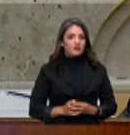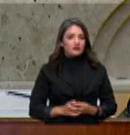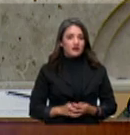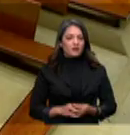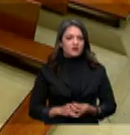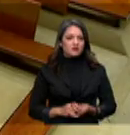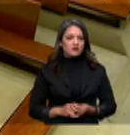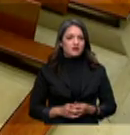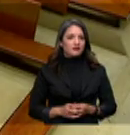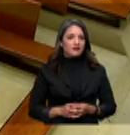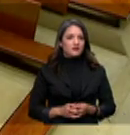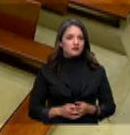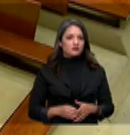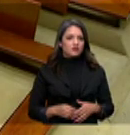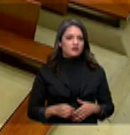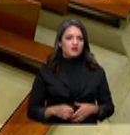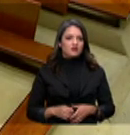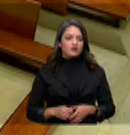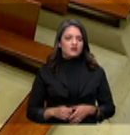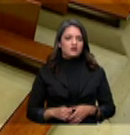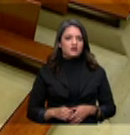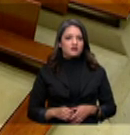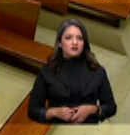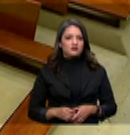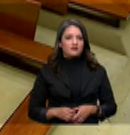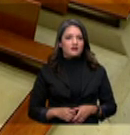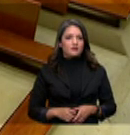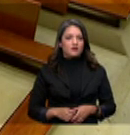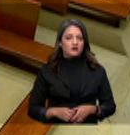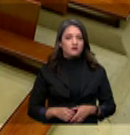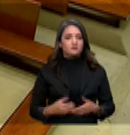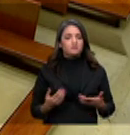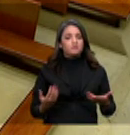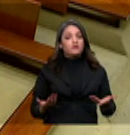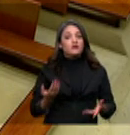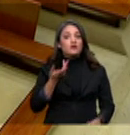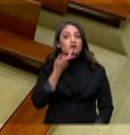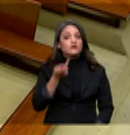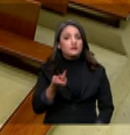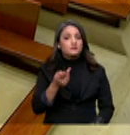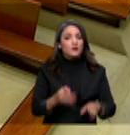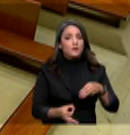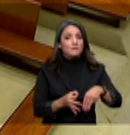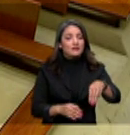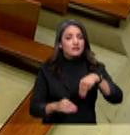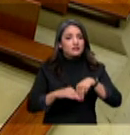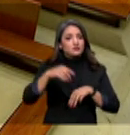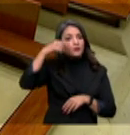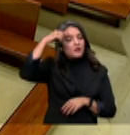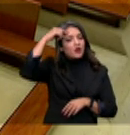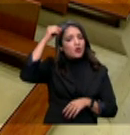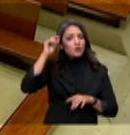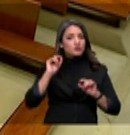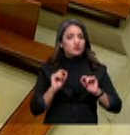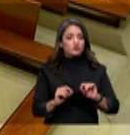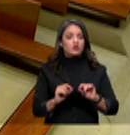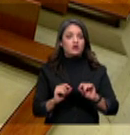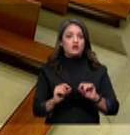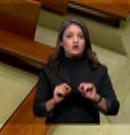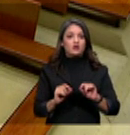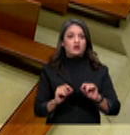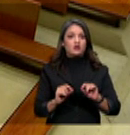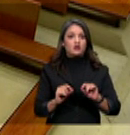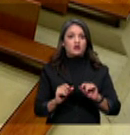abordagem agora do ministro Barroso. Ministro Gilmar Mendes. E é por isso que também, na verdade,